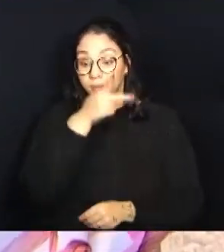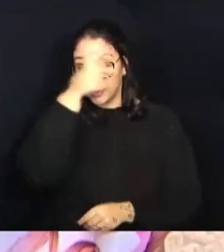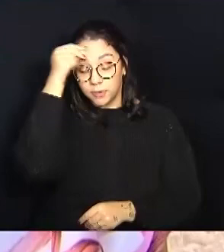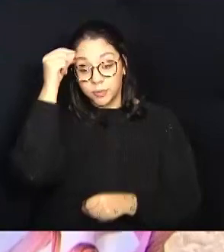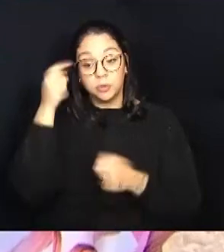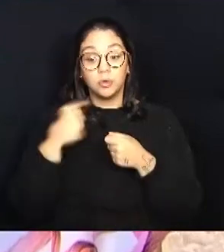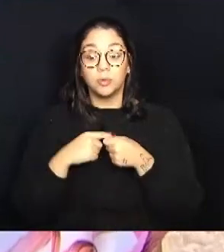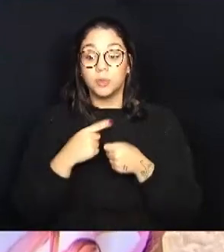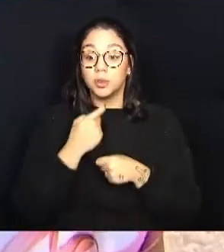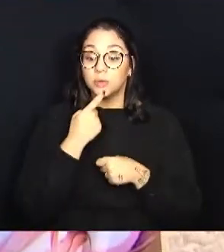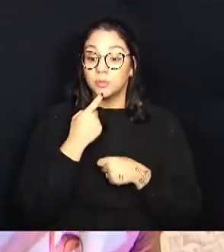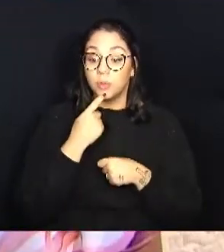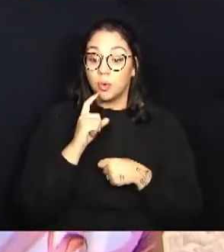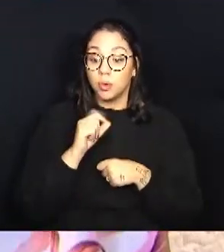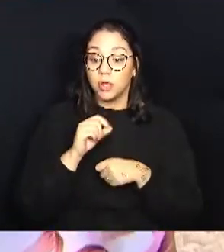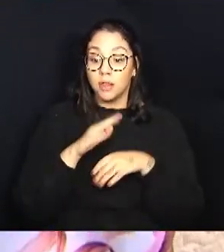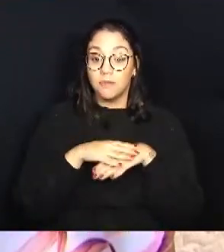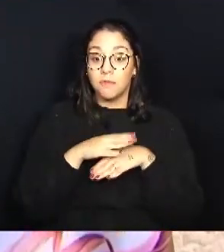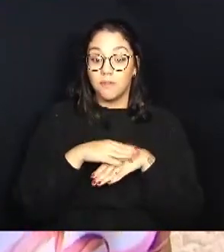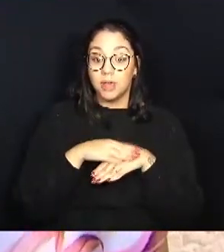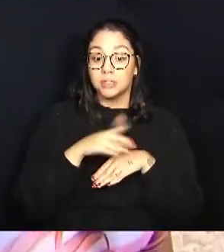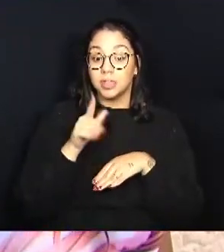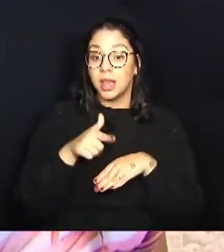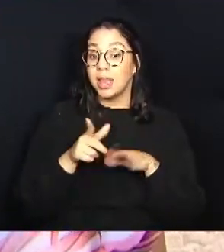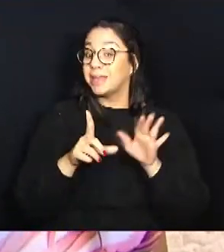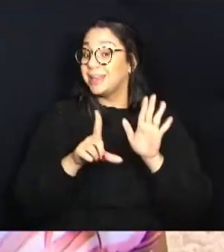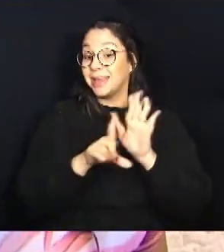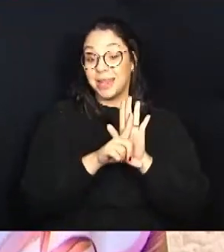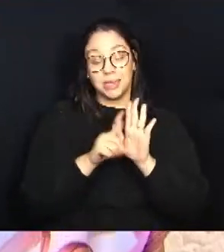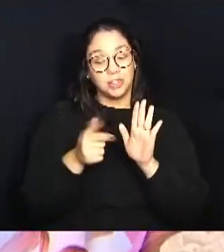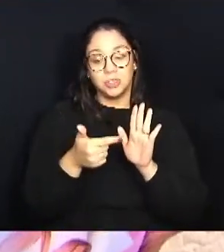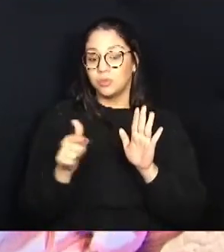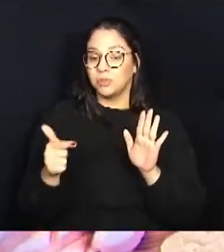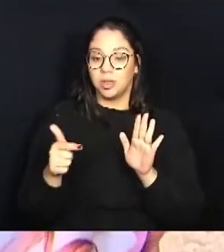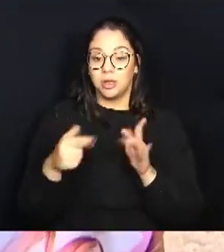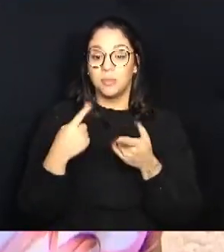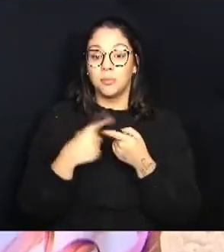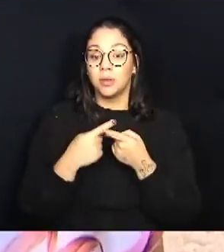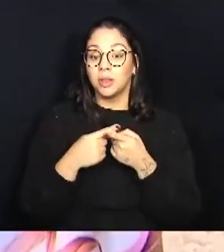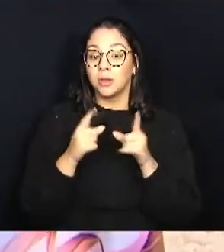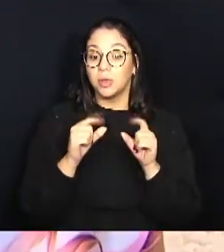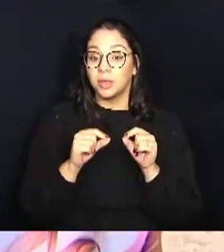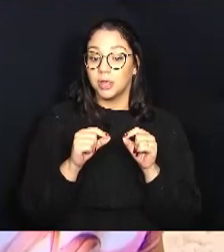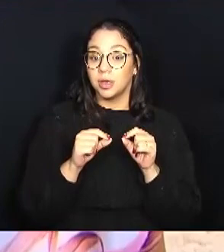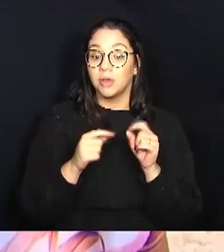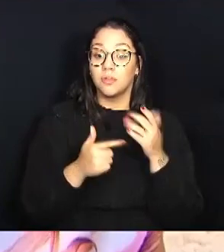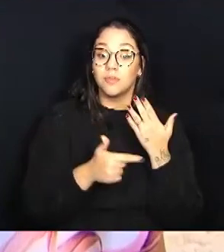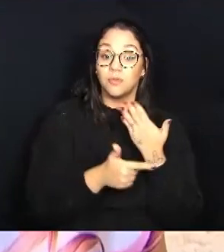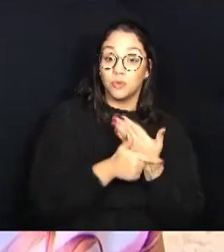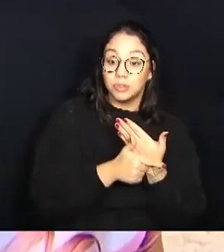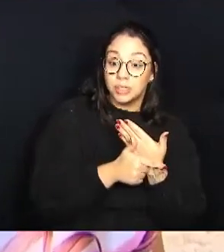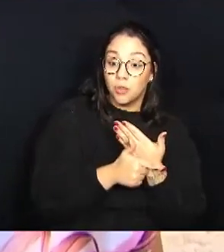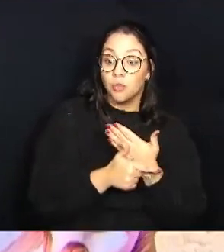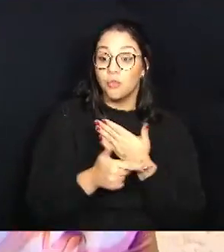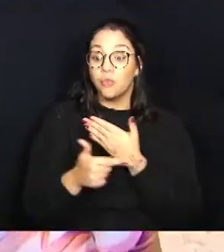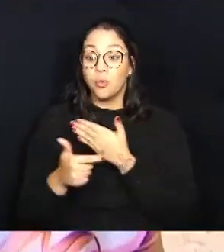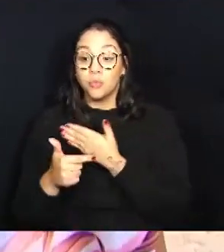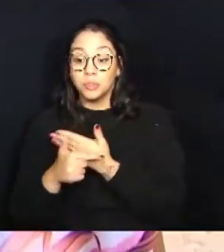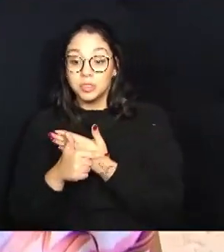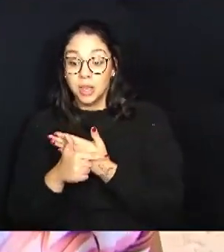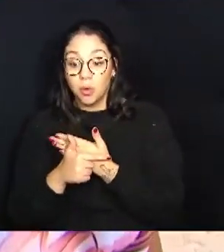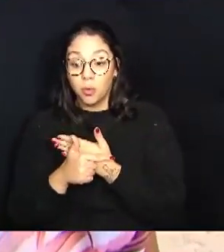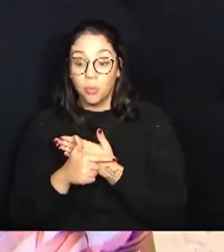Campinas, ela executa uma ilegalidade, porque ela, na mesma função, ela mantém 2